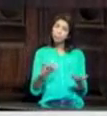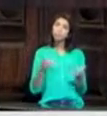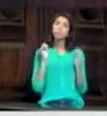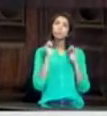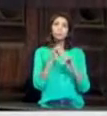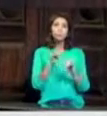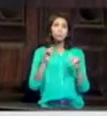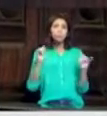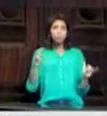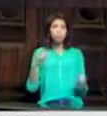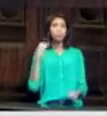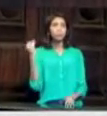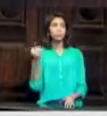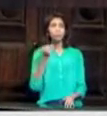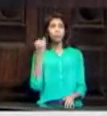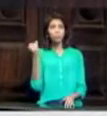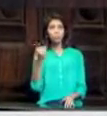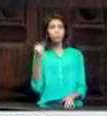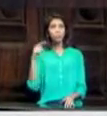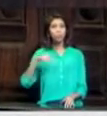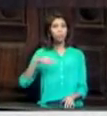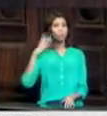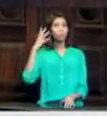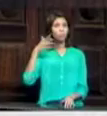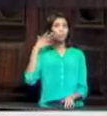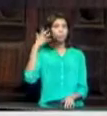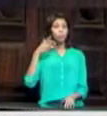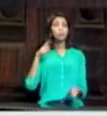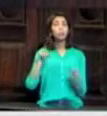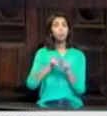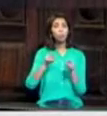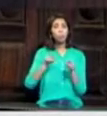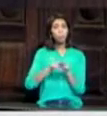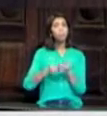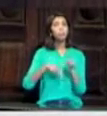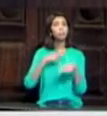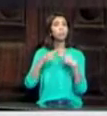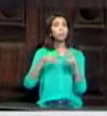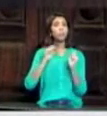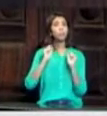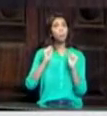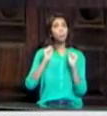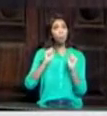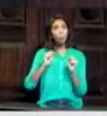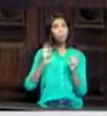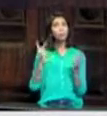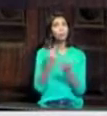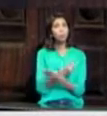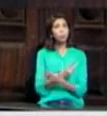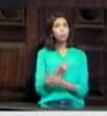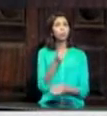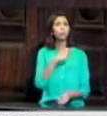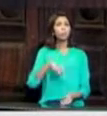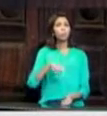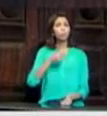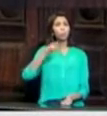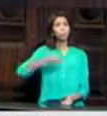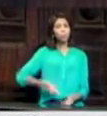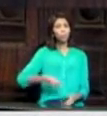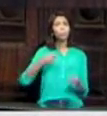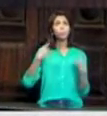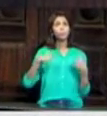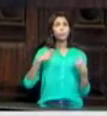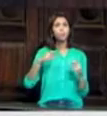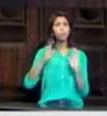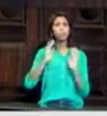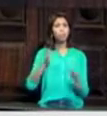a importância desta audiência e das consequências dos desdobramentos. Temos que ser duros, que já não é de hoje, é desde